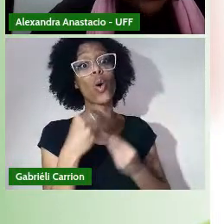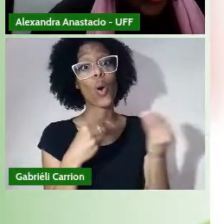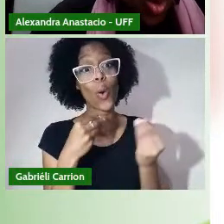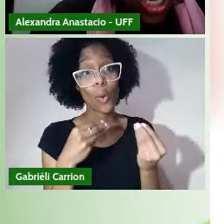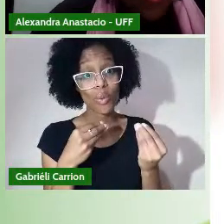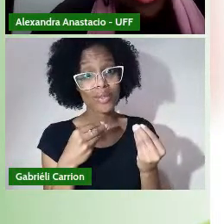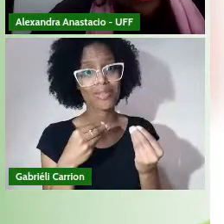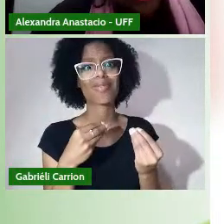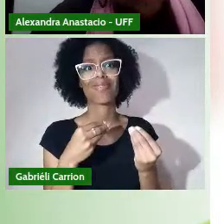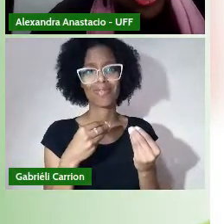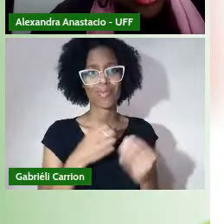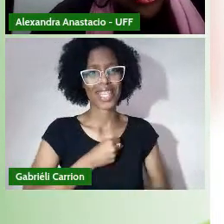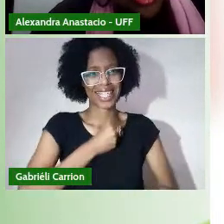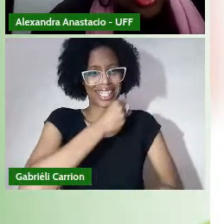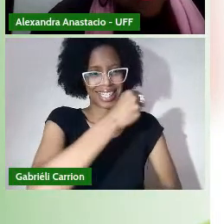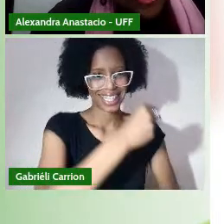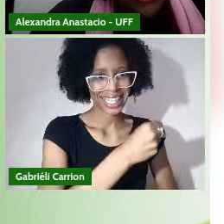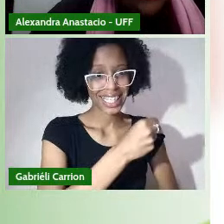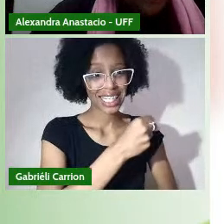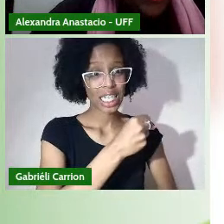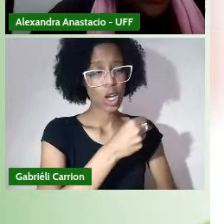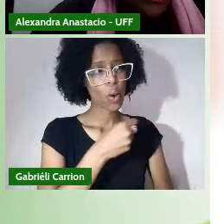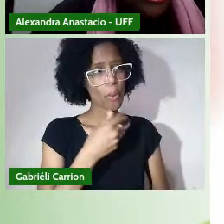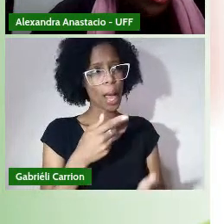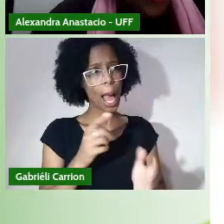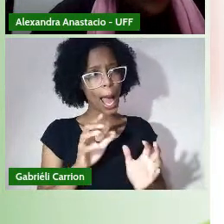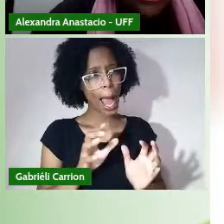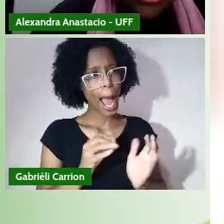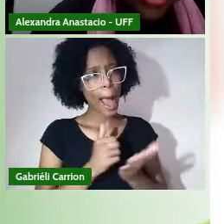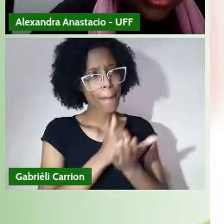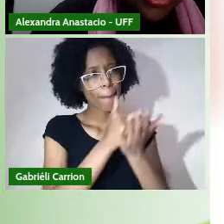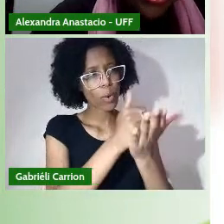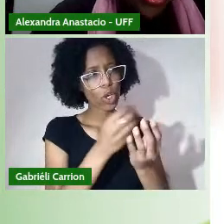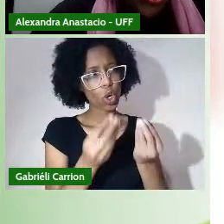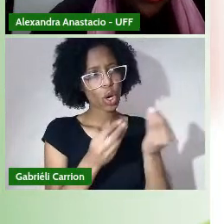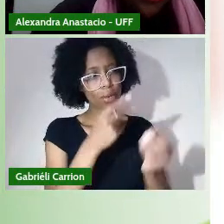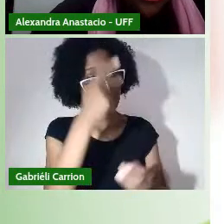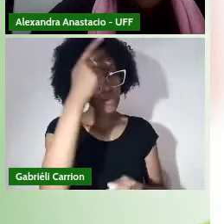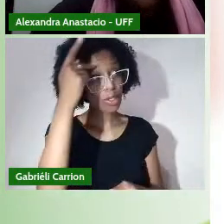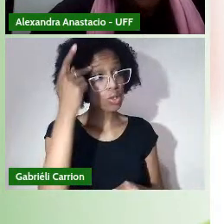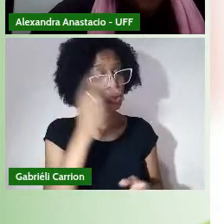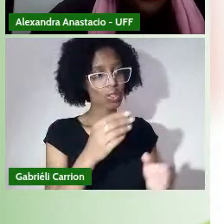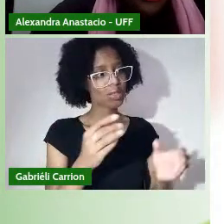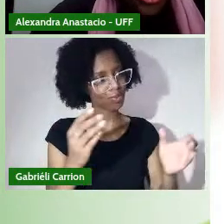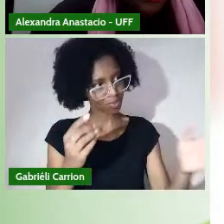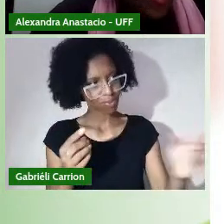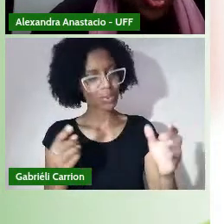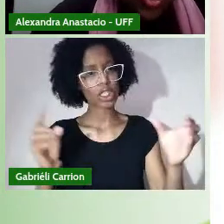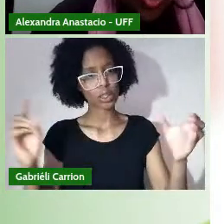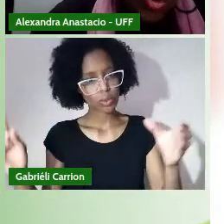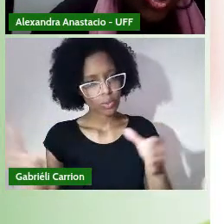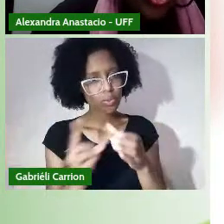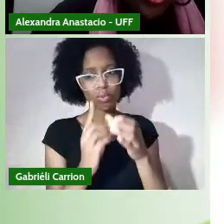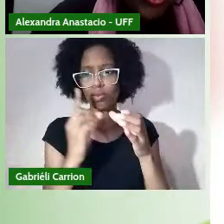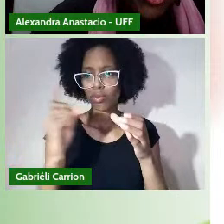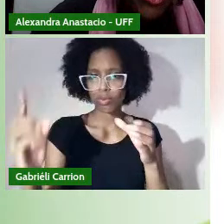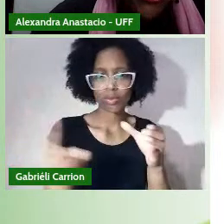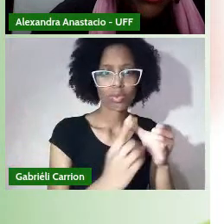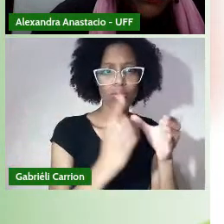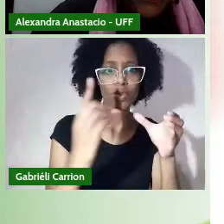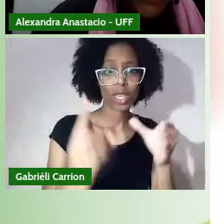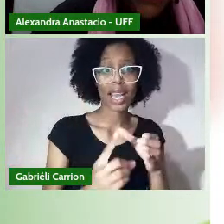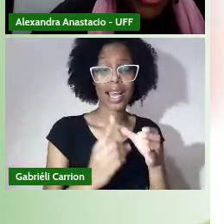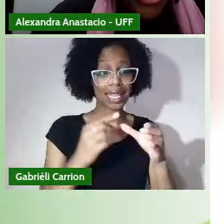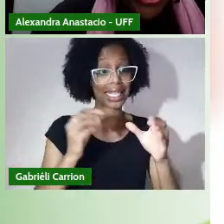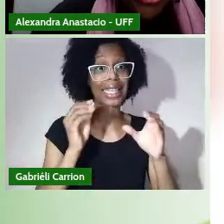reagir colaborativamente para que essas pessoas elas possam ser inseridas dentro da universidade e possam concluir os seus